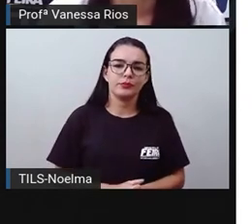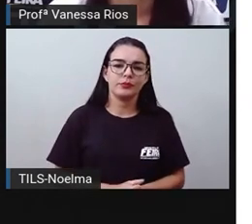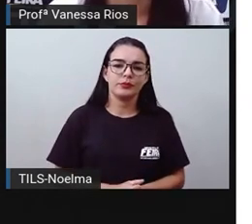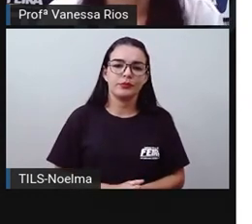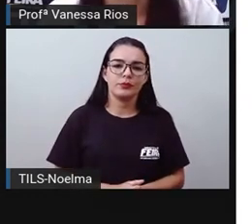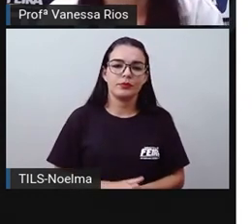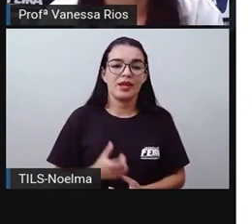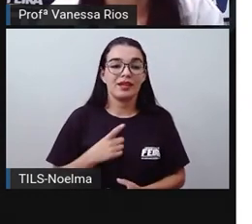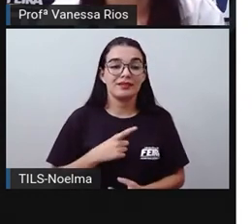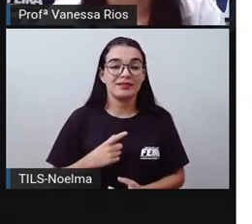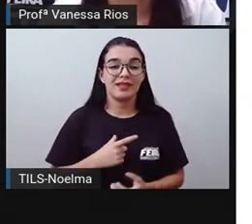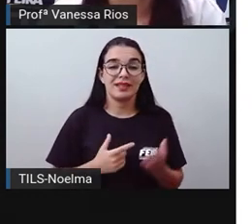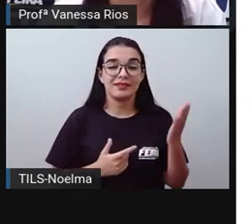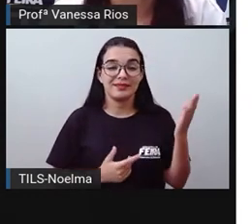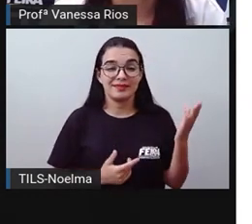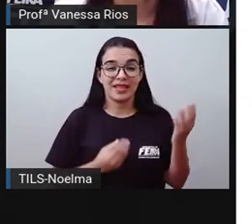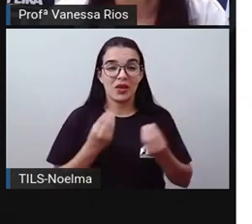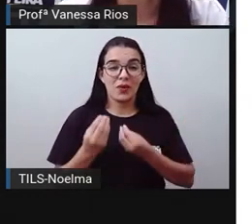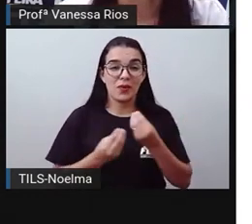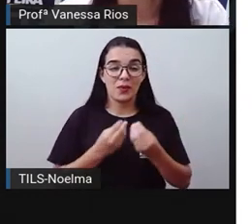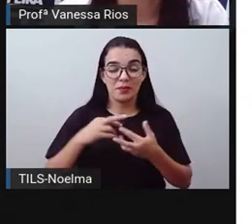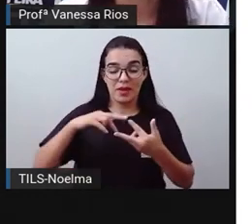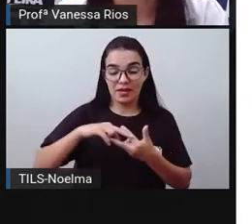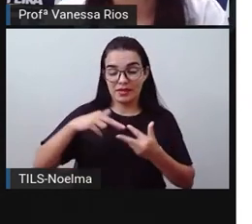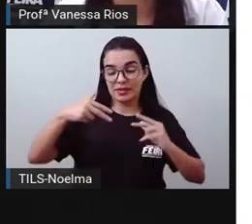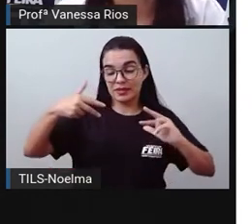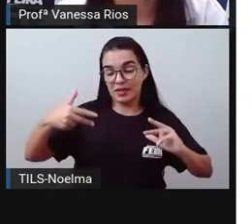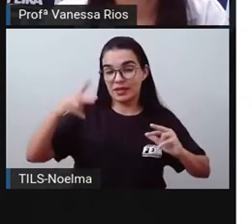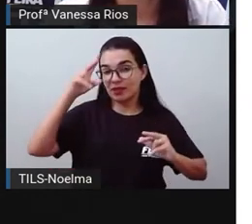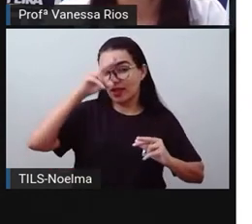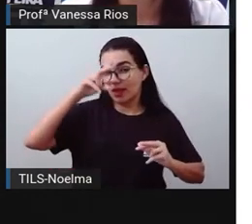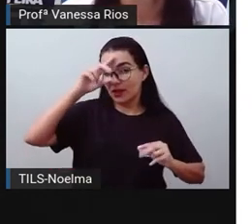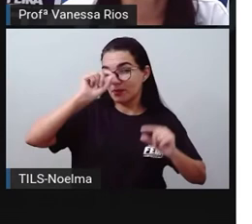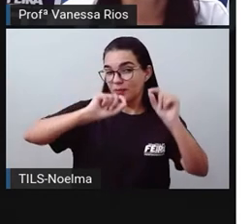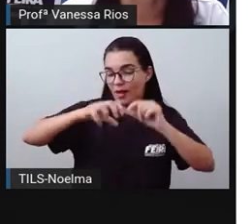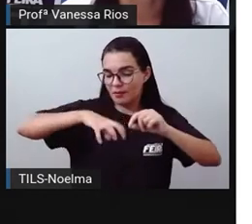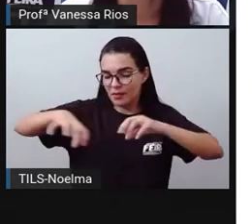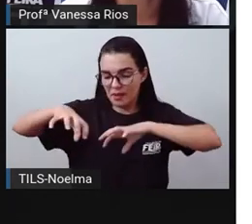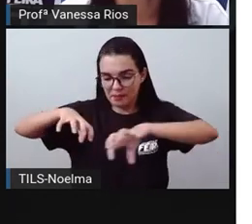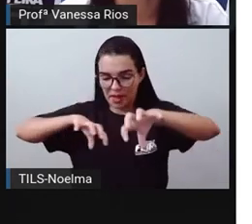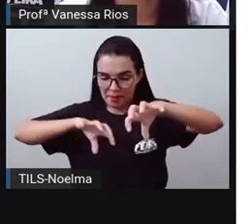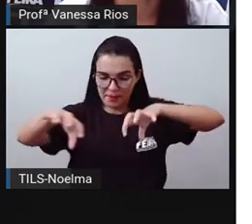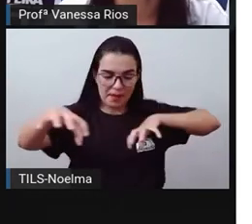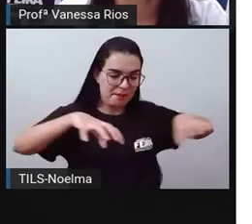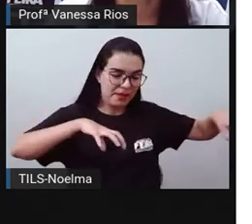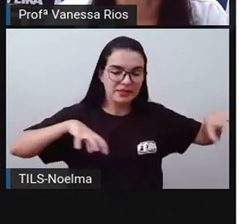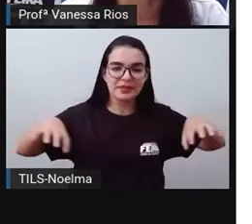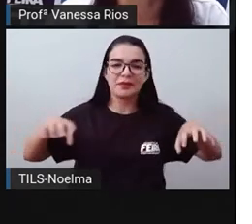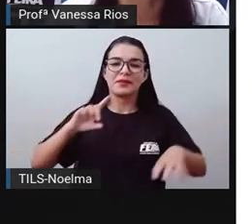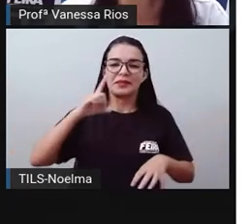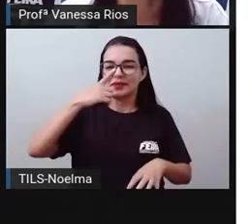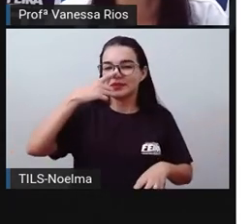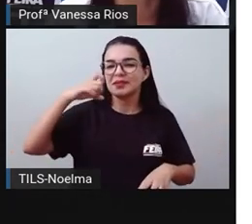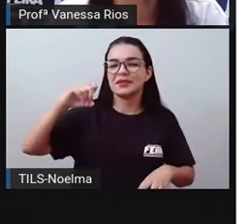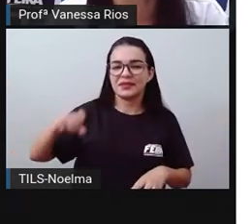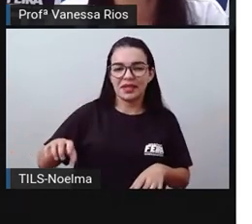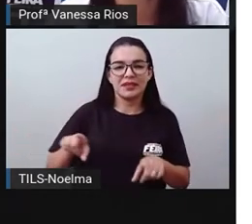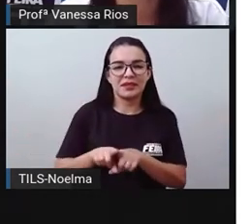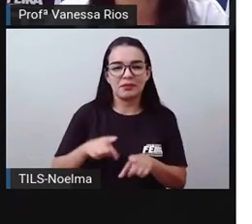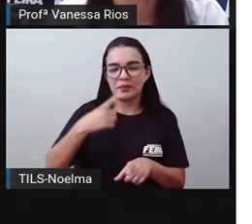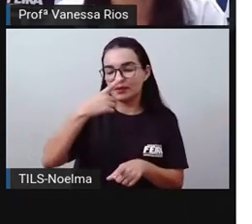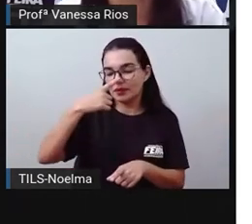E aí, quando a gente fala em reciclagem, a gente lembra da coleta seletiva, lembra aí dos lixeiras que são